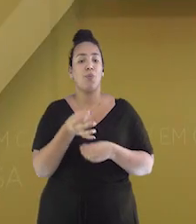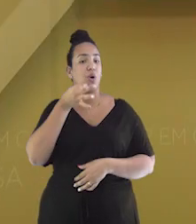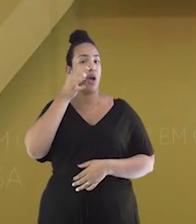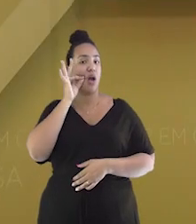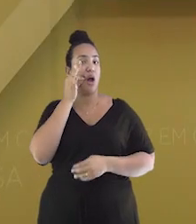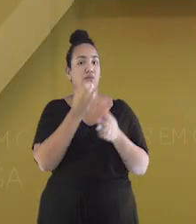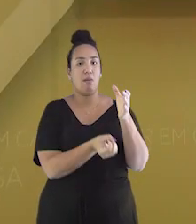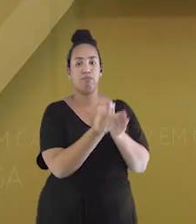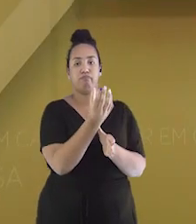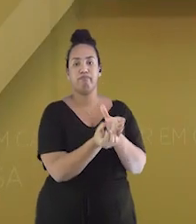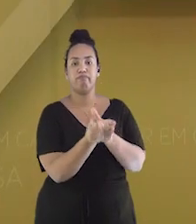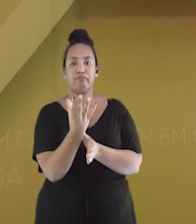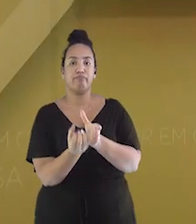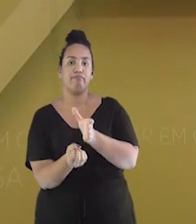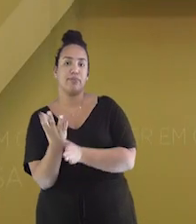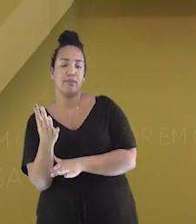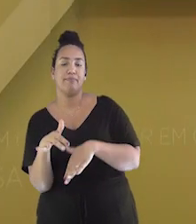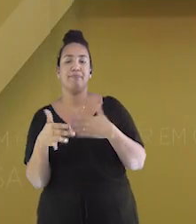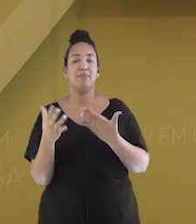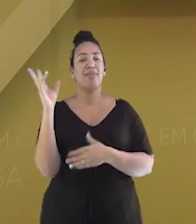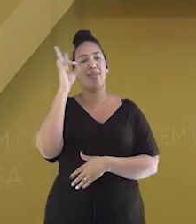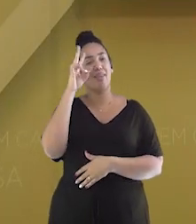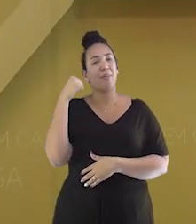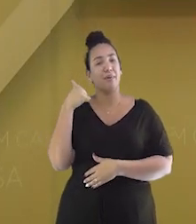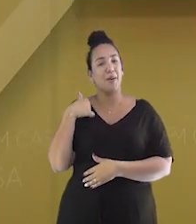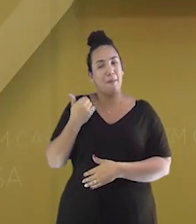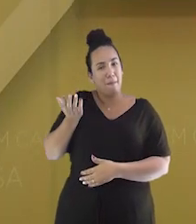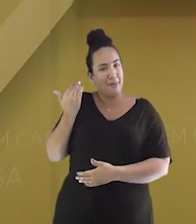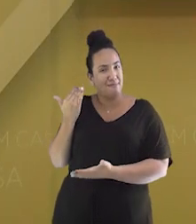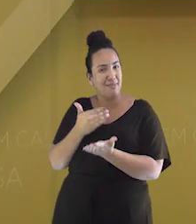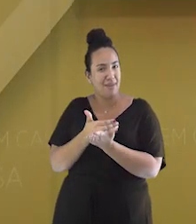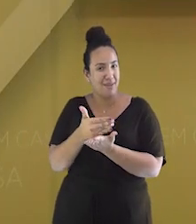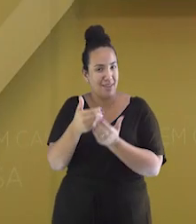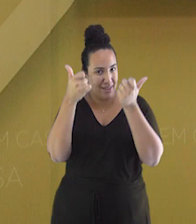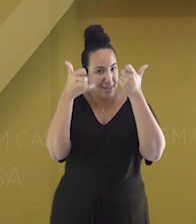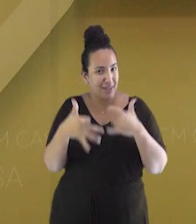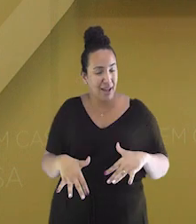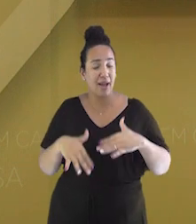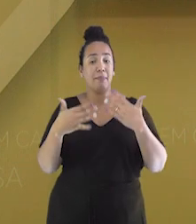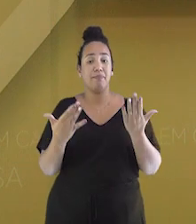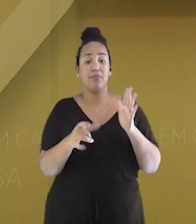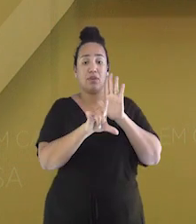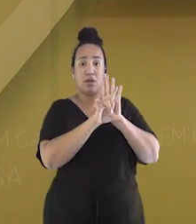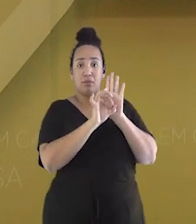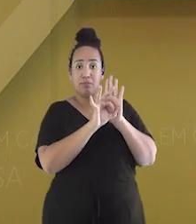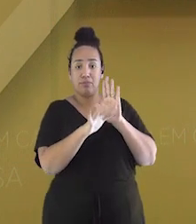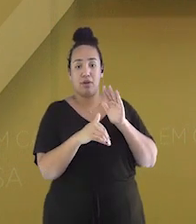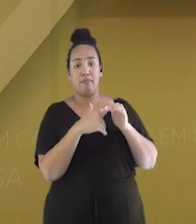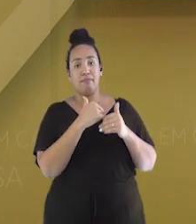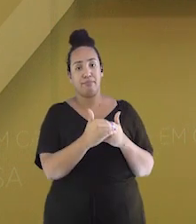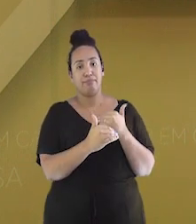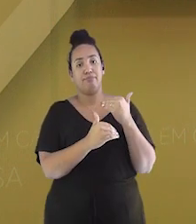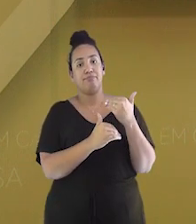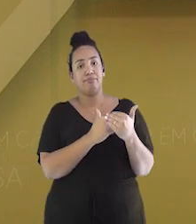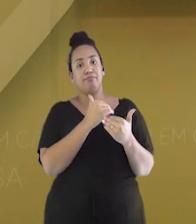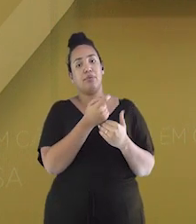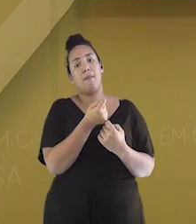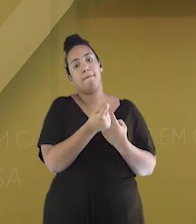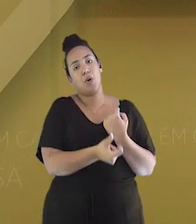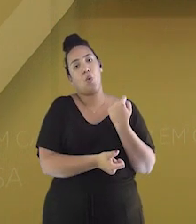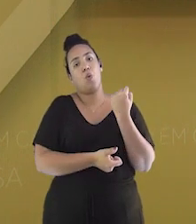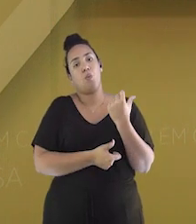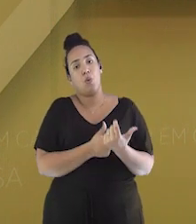aqui eu volto a falar o que eu falei lá no início da nossa aula. O processo de abolição foi gradual e aos poucos,